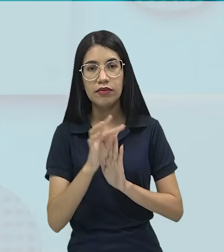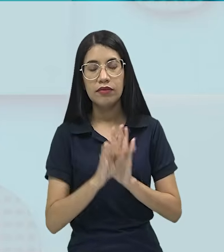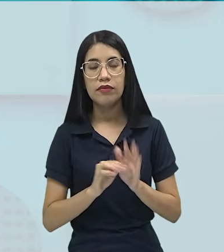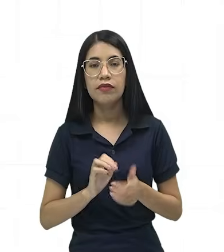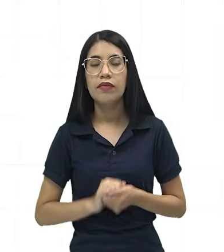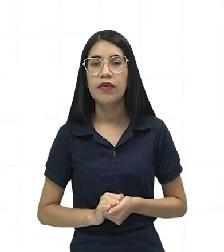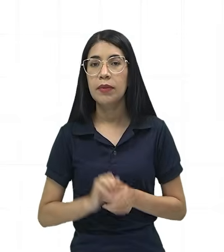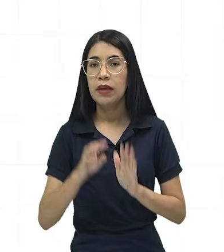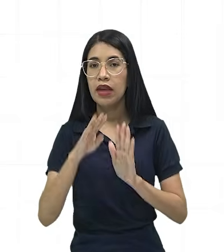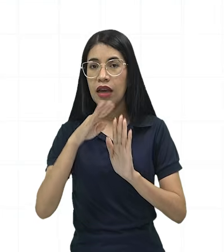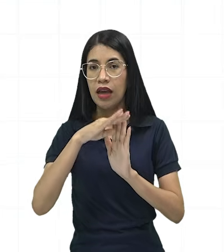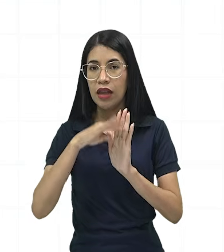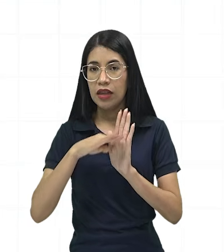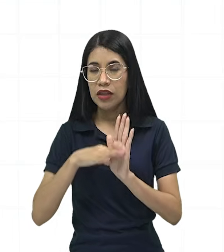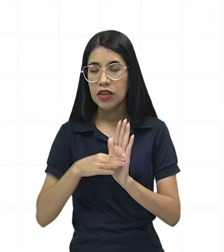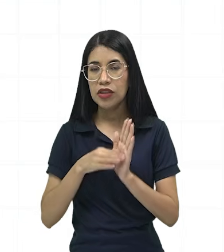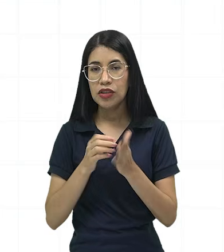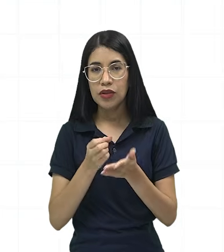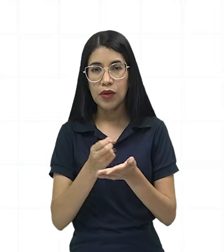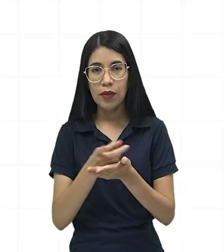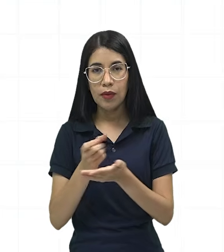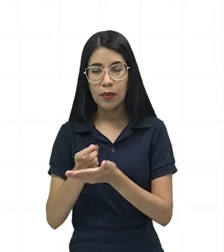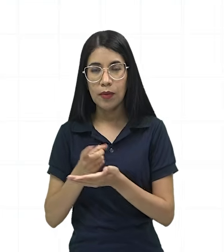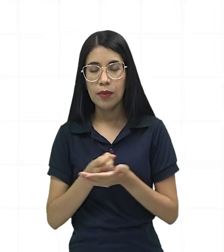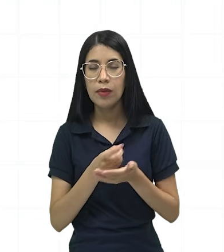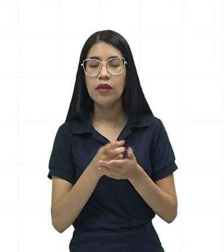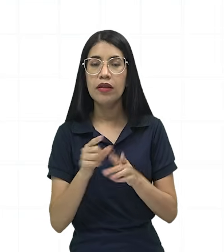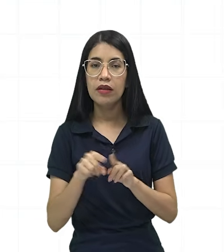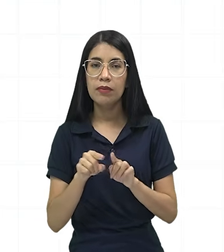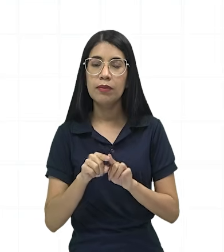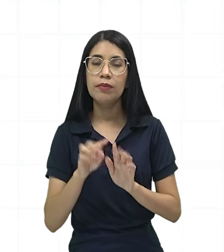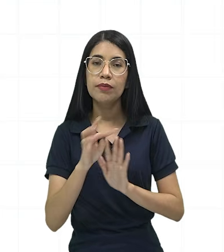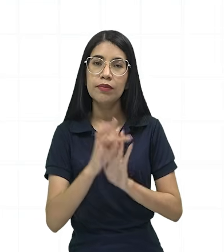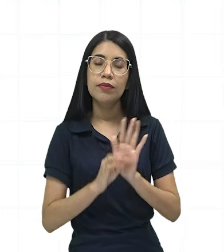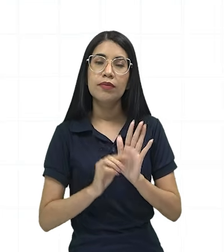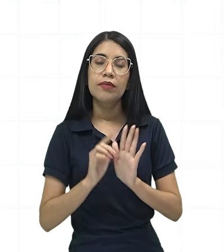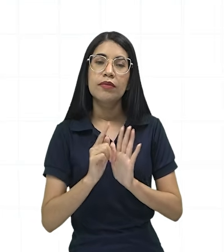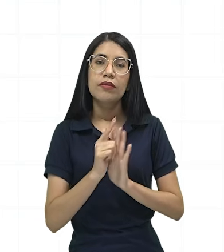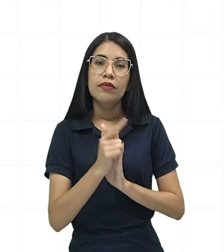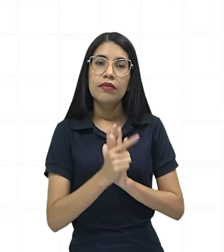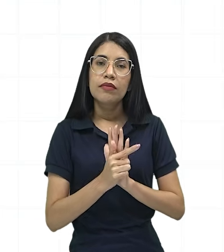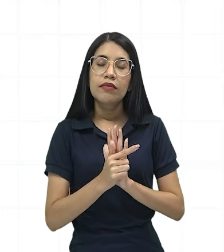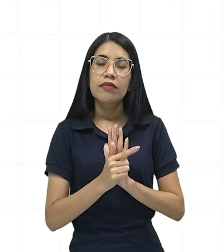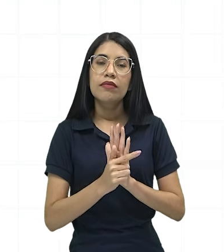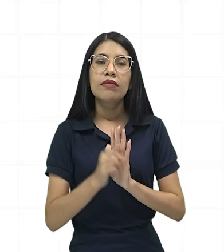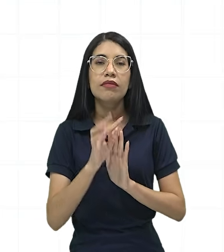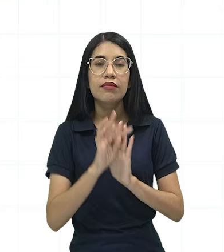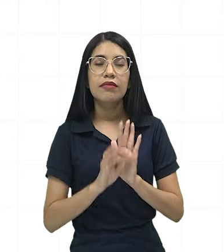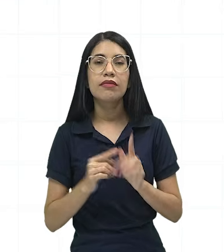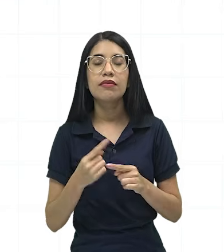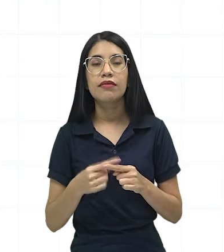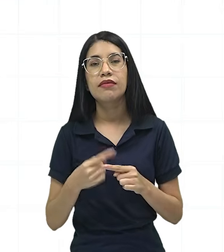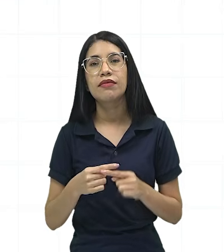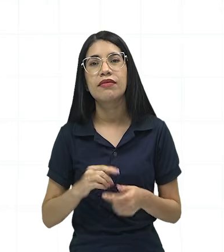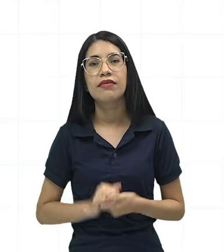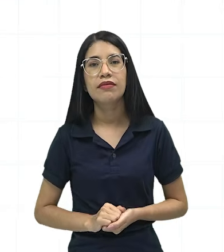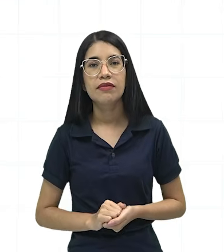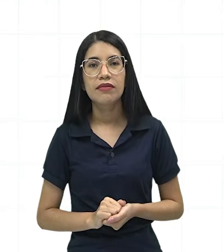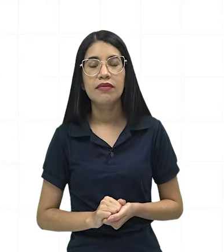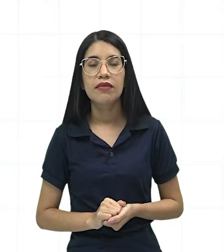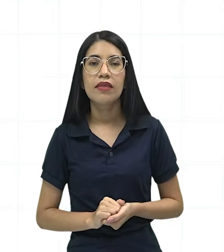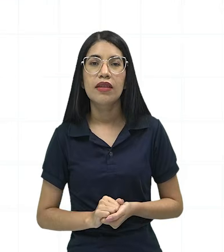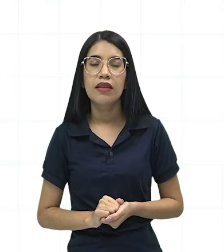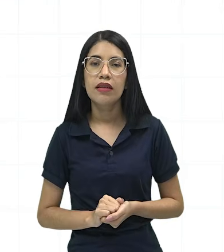de compras. A lista de compras também é um gênero textual. Por quê? Porque no momento de você